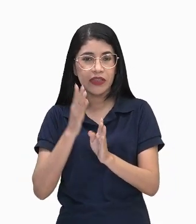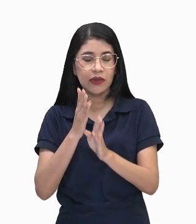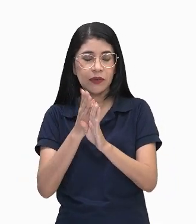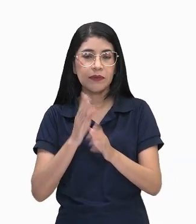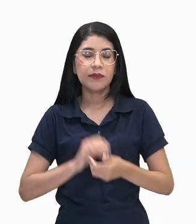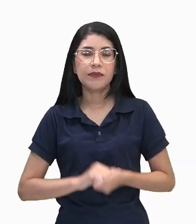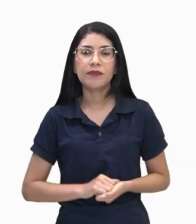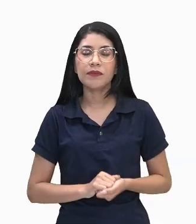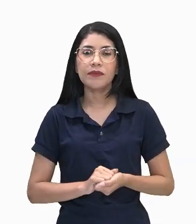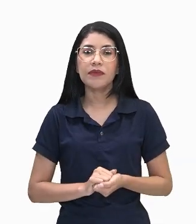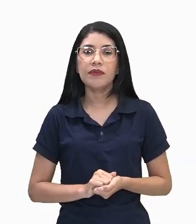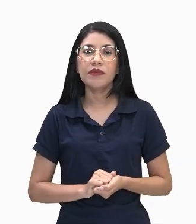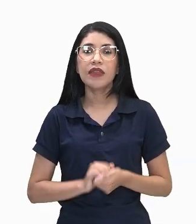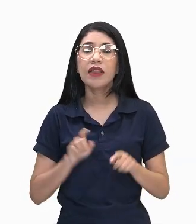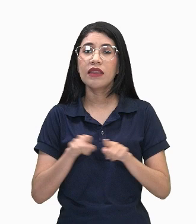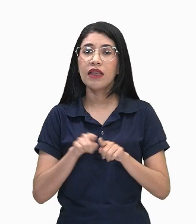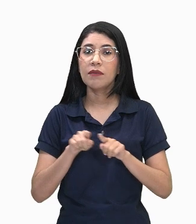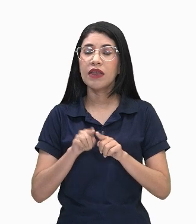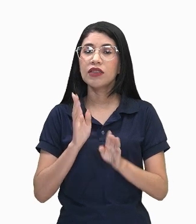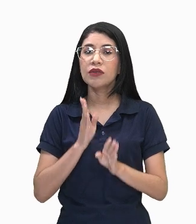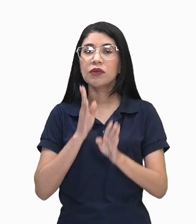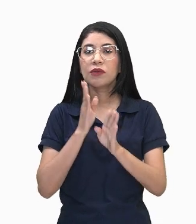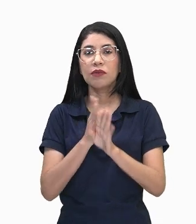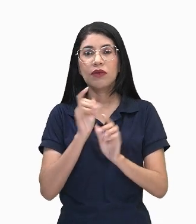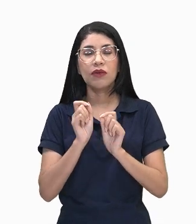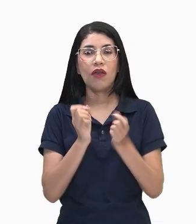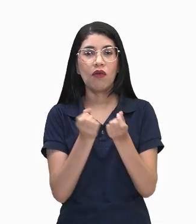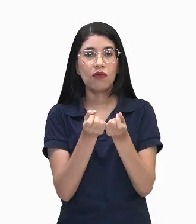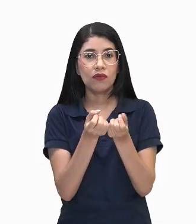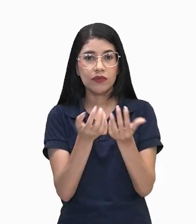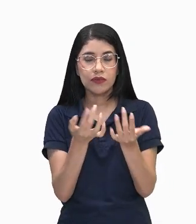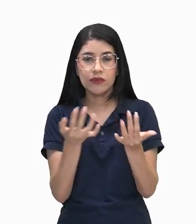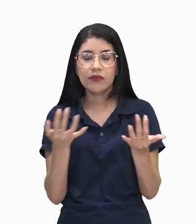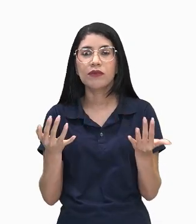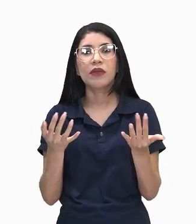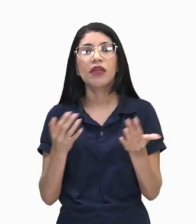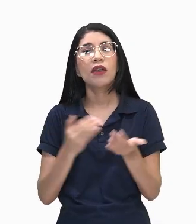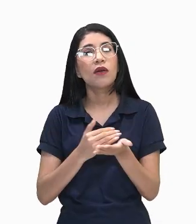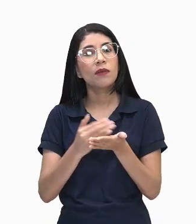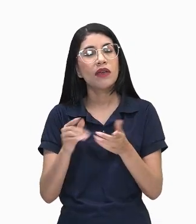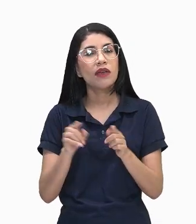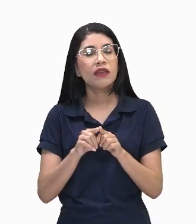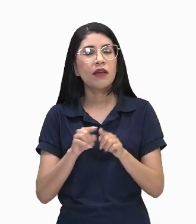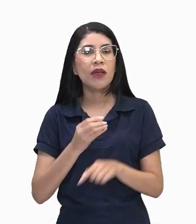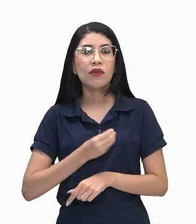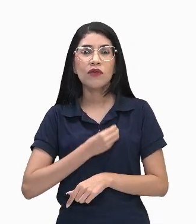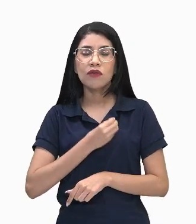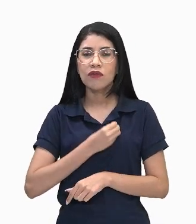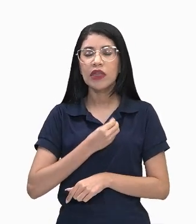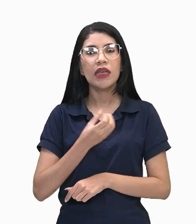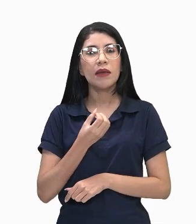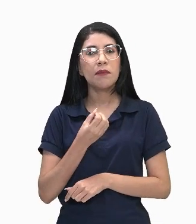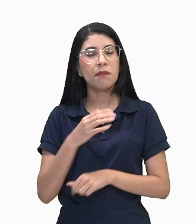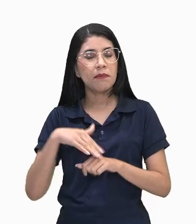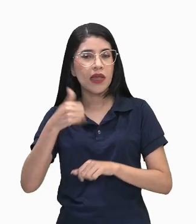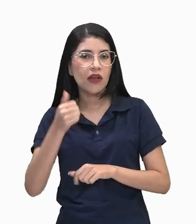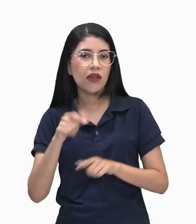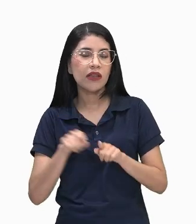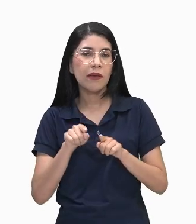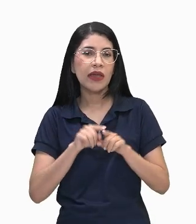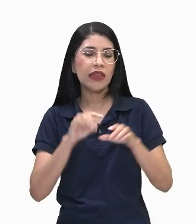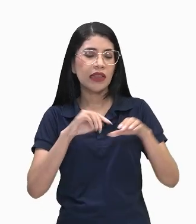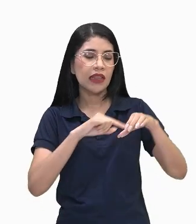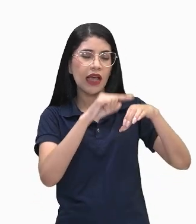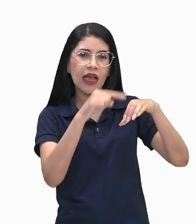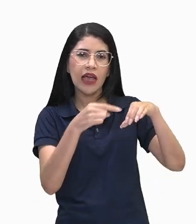houve a descoberta do fogo, então foi aí que eles começaram a ter uma vida mais amena. Eles se abrigavam nas cavernas